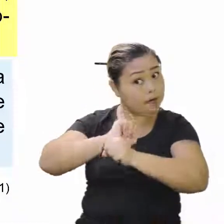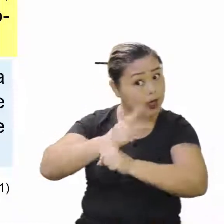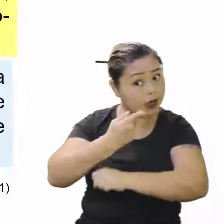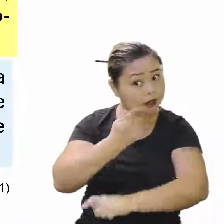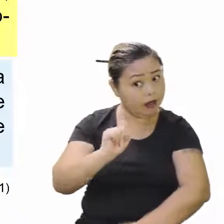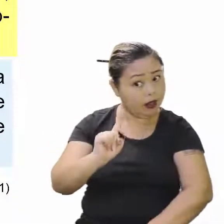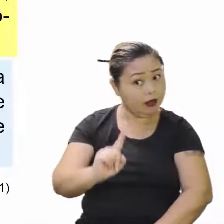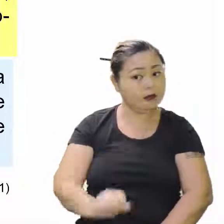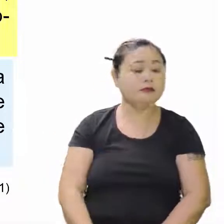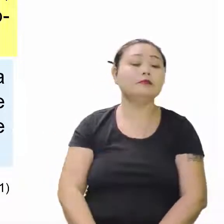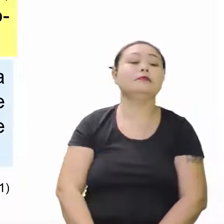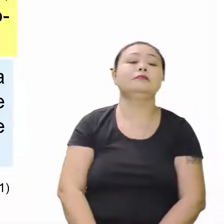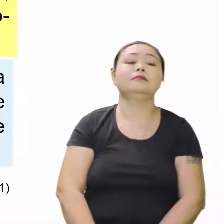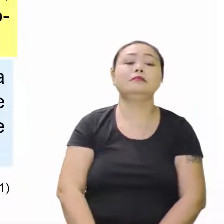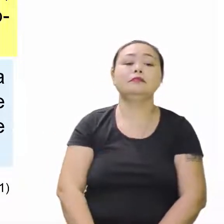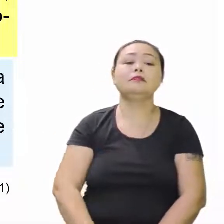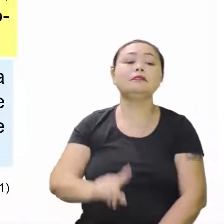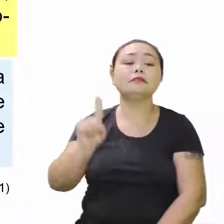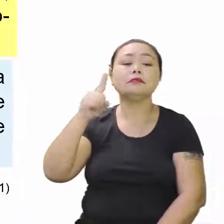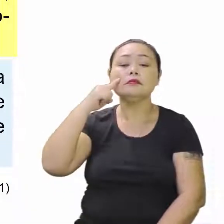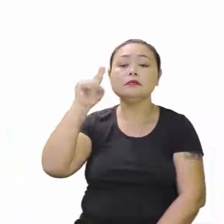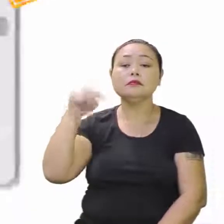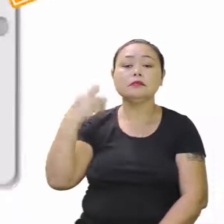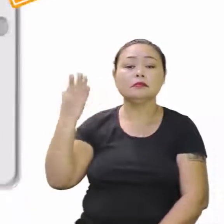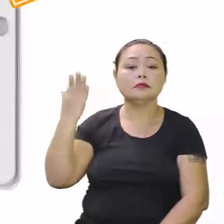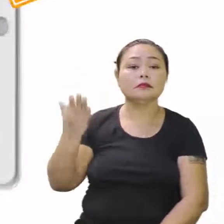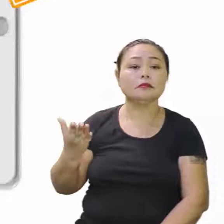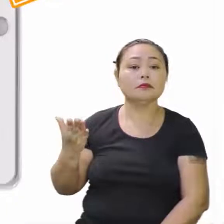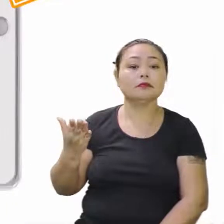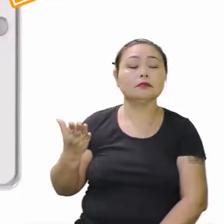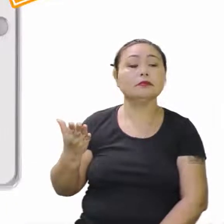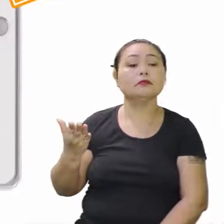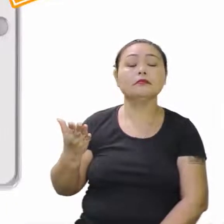falar, rapaz. Veja só o nós trabalhamos aqui.